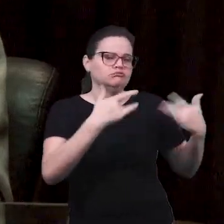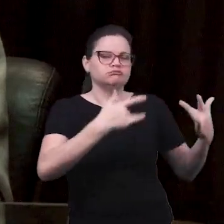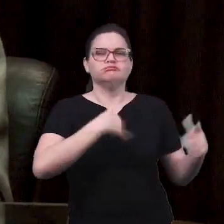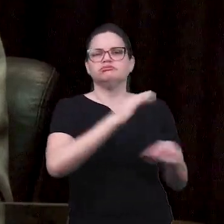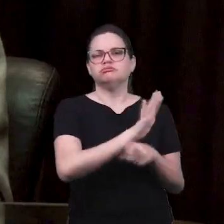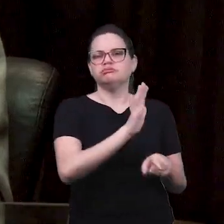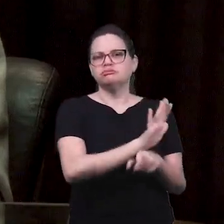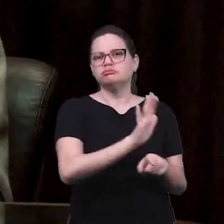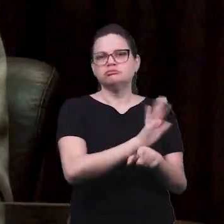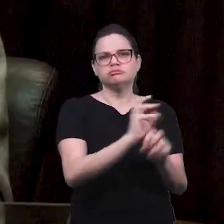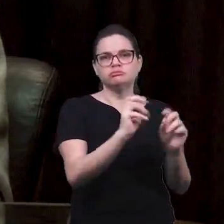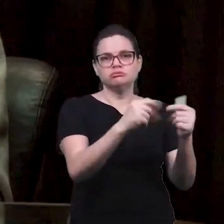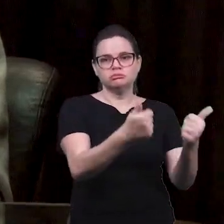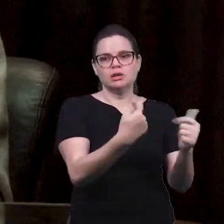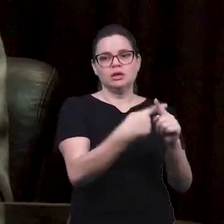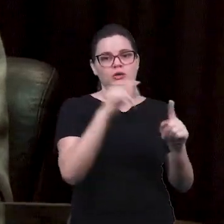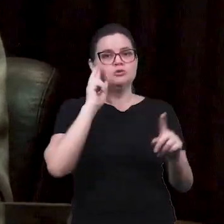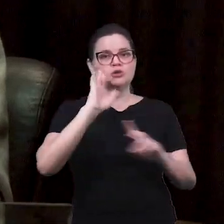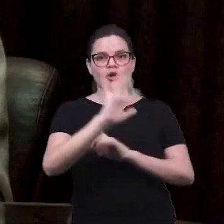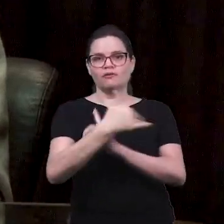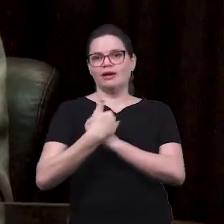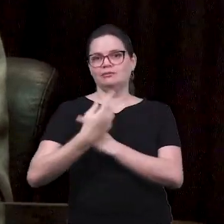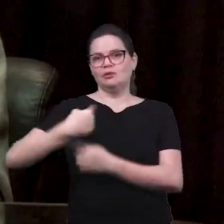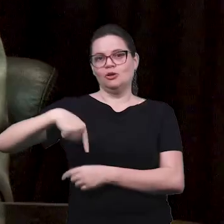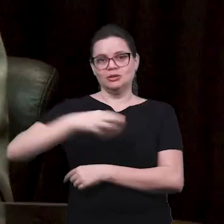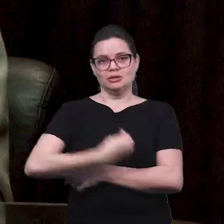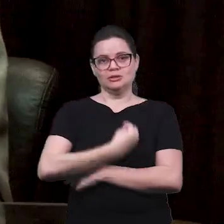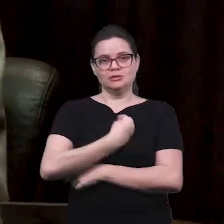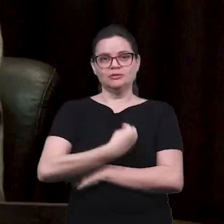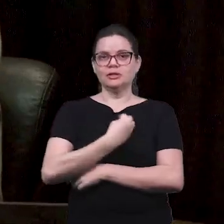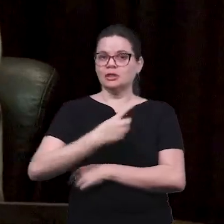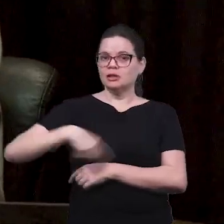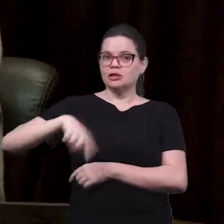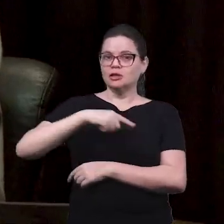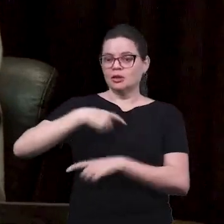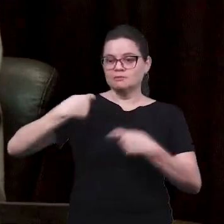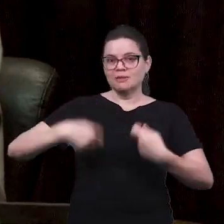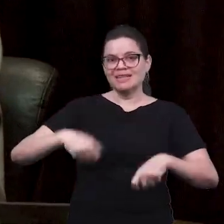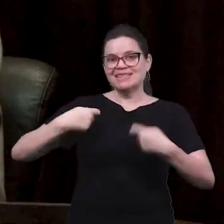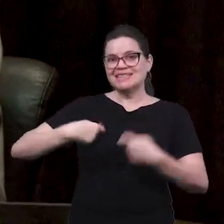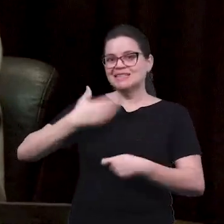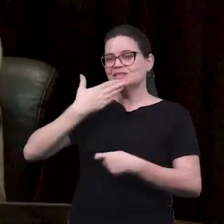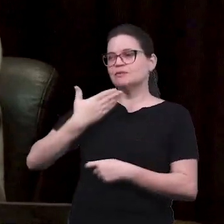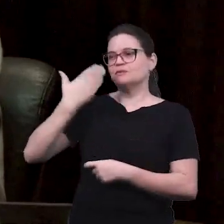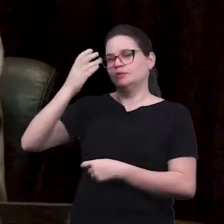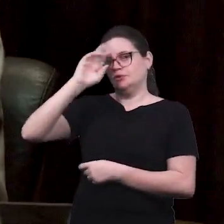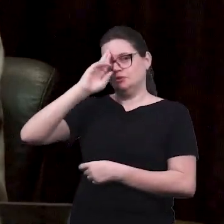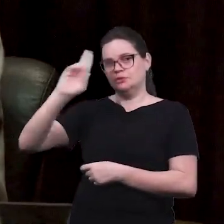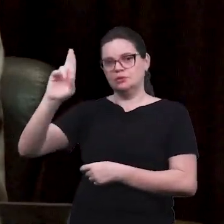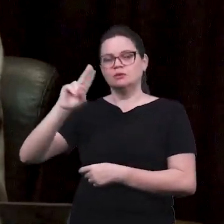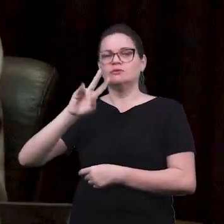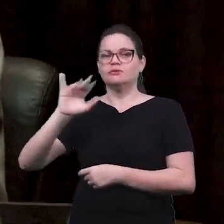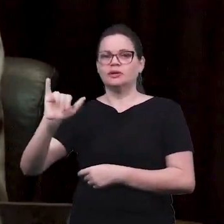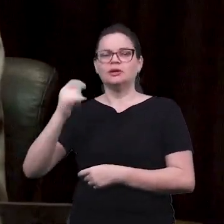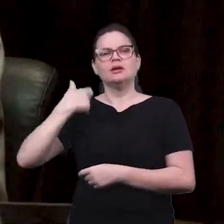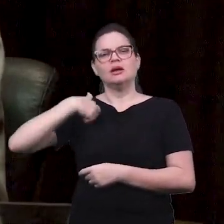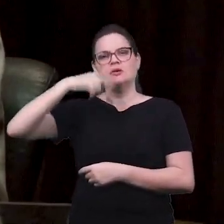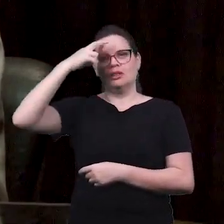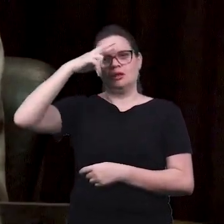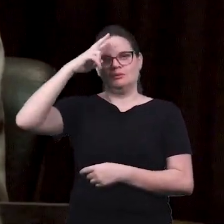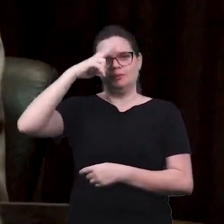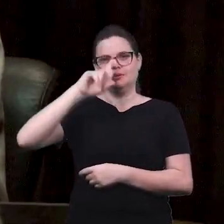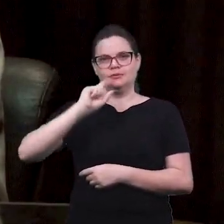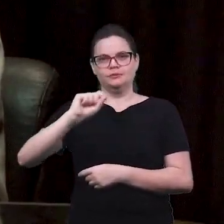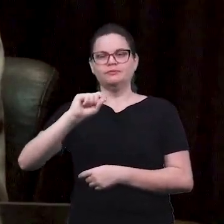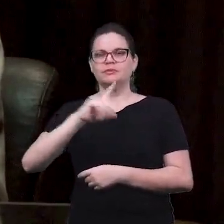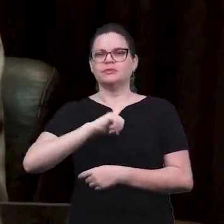nos dar o livramento. E aquilo que nós precisamos, nós vamos pedir ao Senhor. Eu me lembrei aqui,